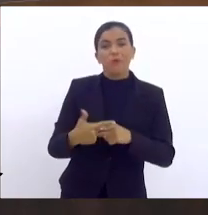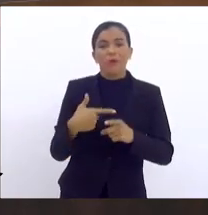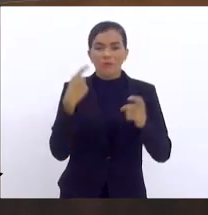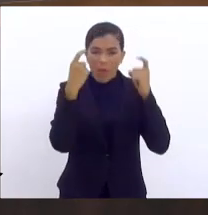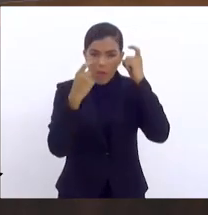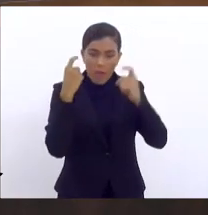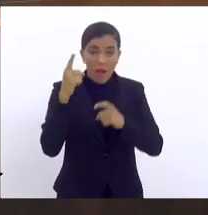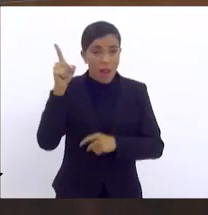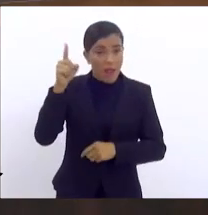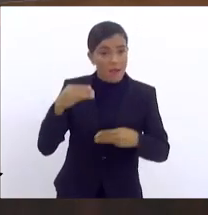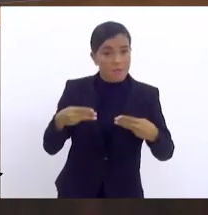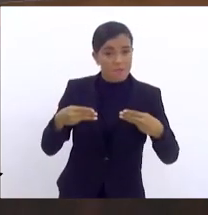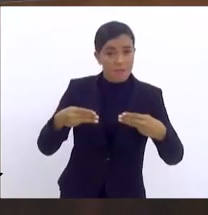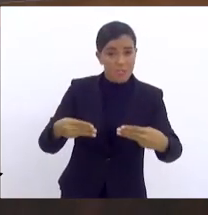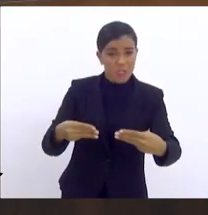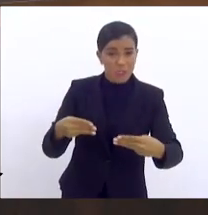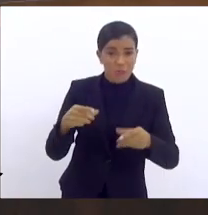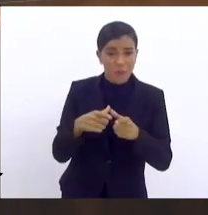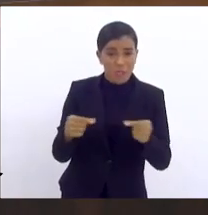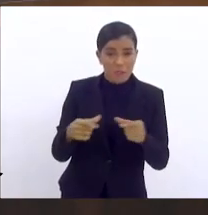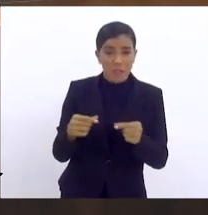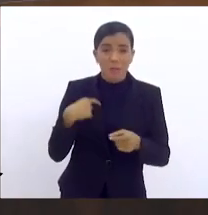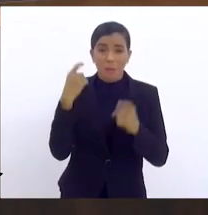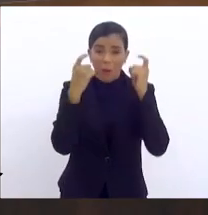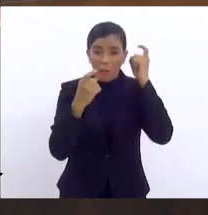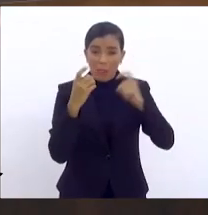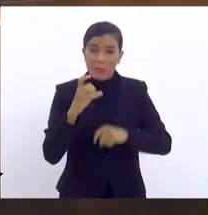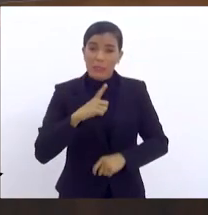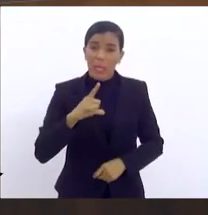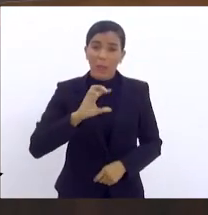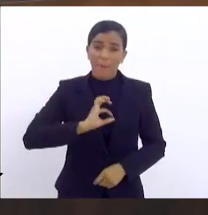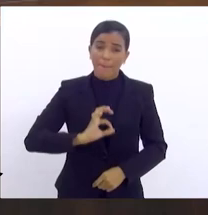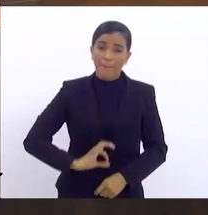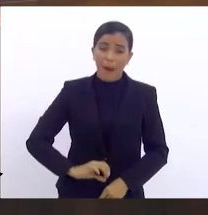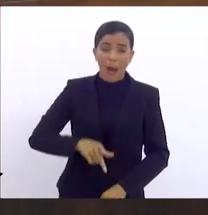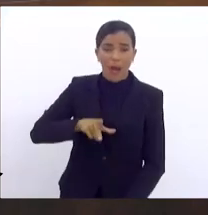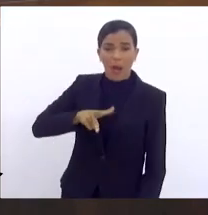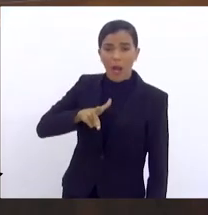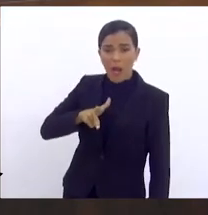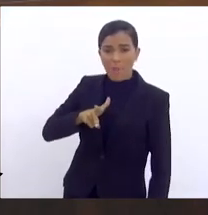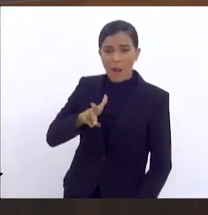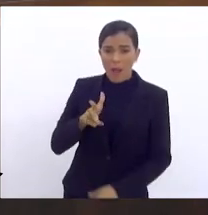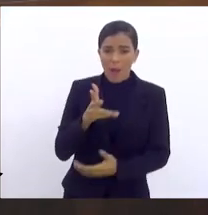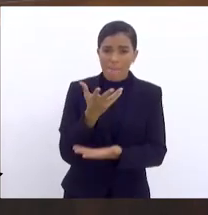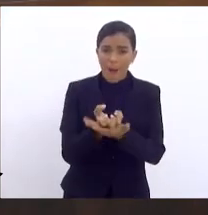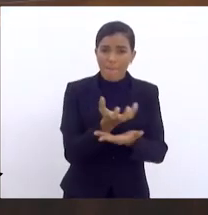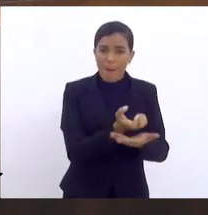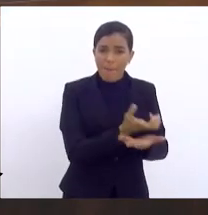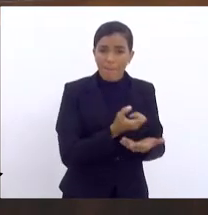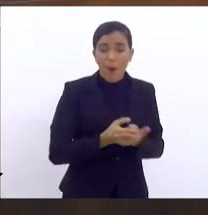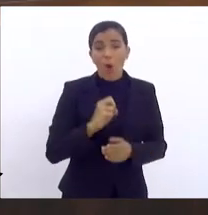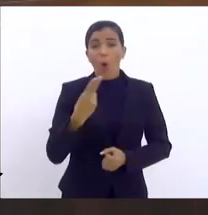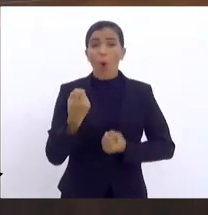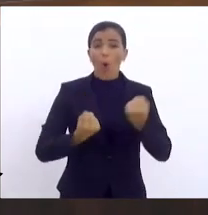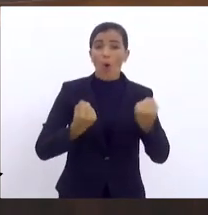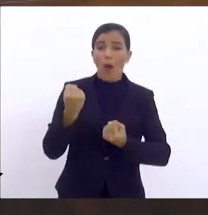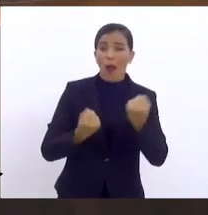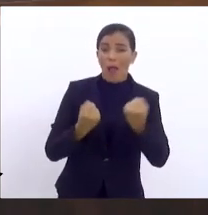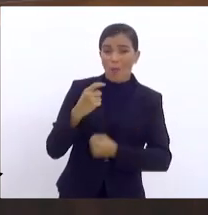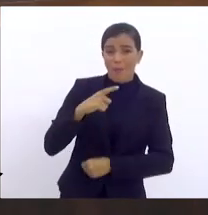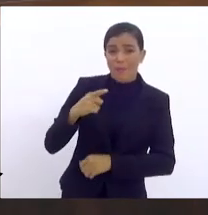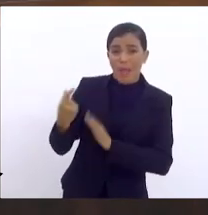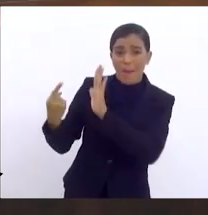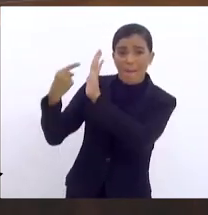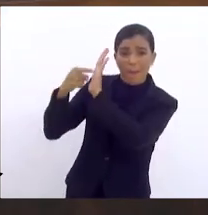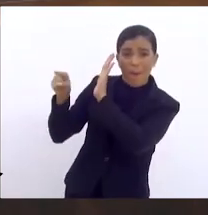Ministro em Brasília preocupado aqui se o polícia tá com câmera não mas cara não se preocupa ser viatura tá totalmente blindada Porque toda sua parcial